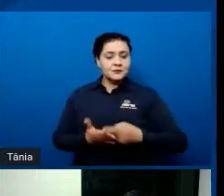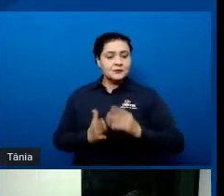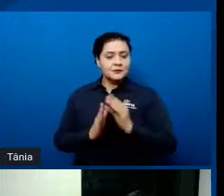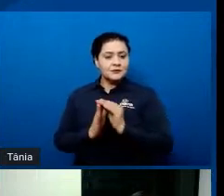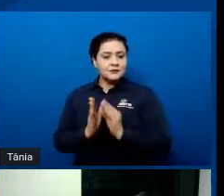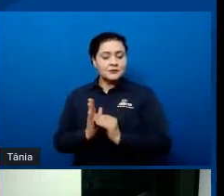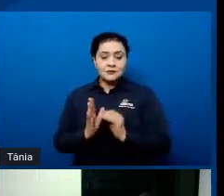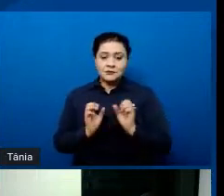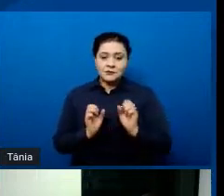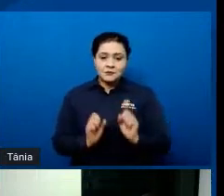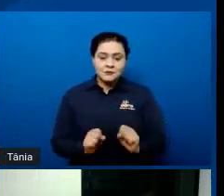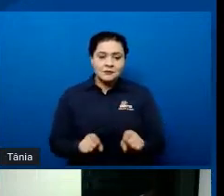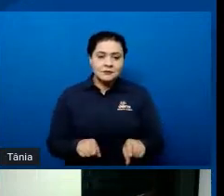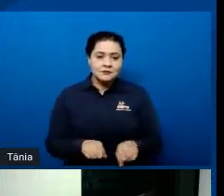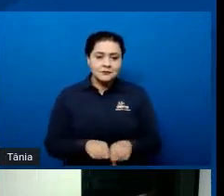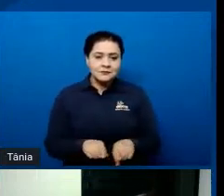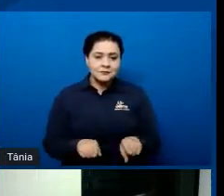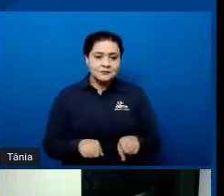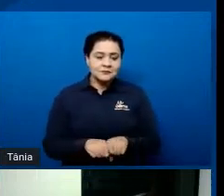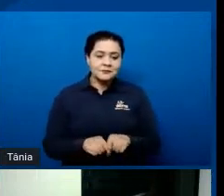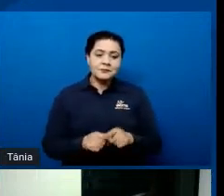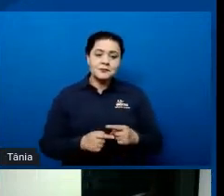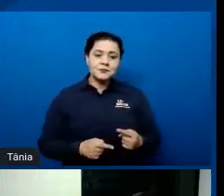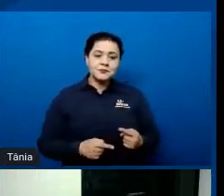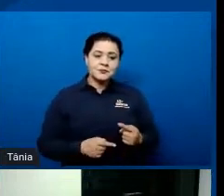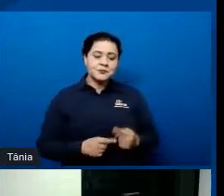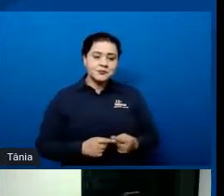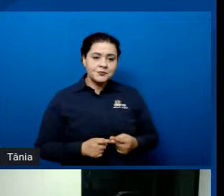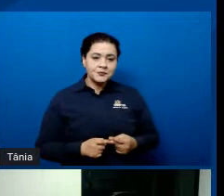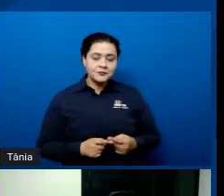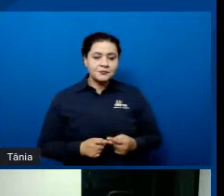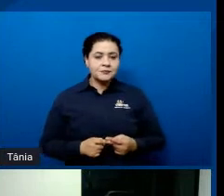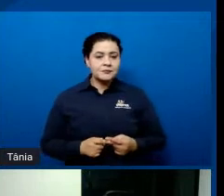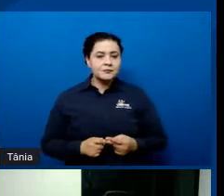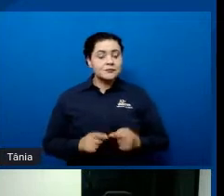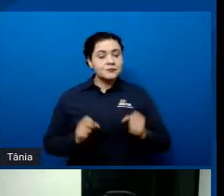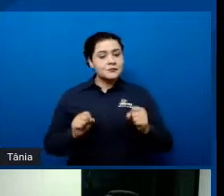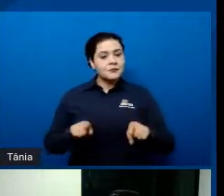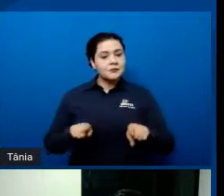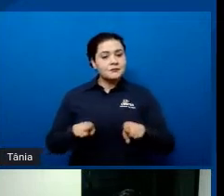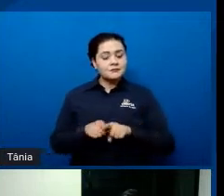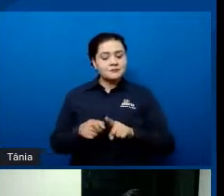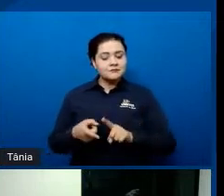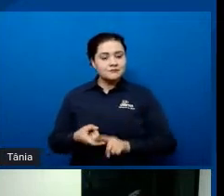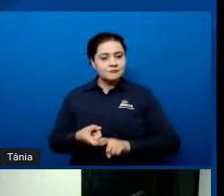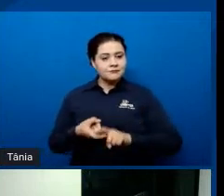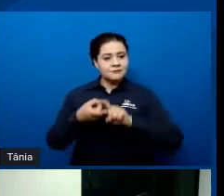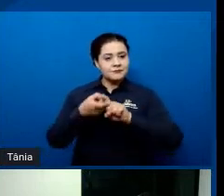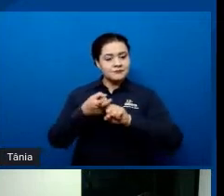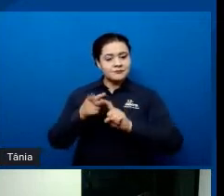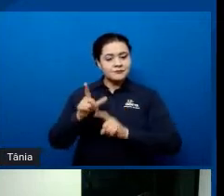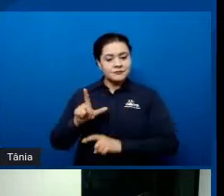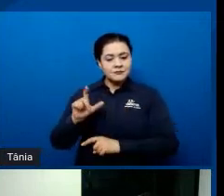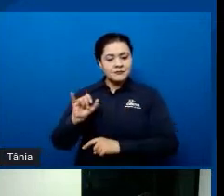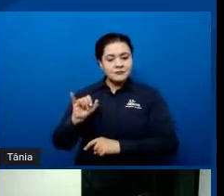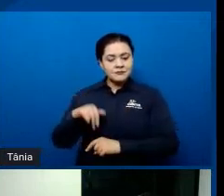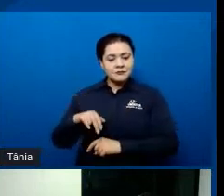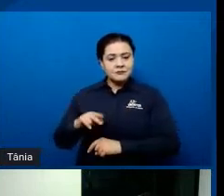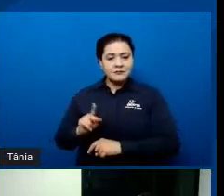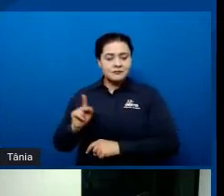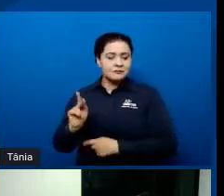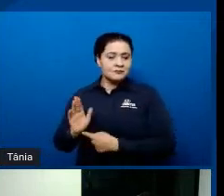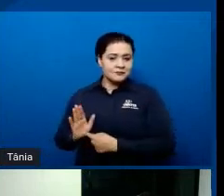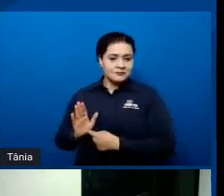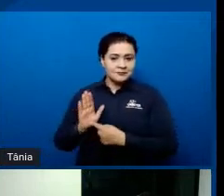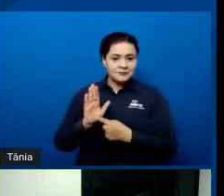conteúdo, tá? Aí eu posso deixar para vocês um link também aqui, né, de